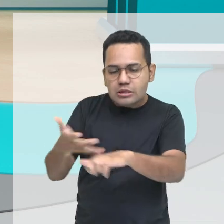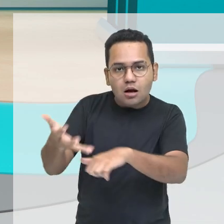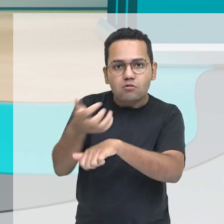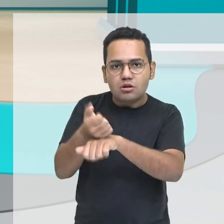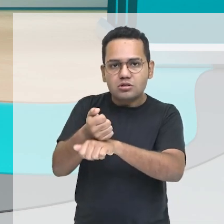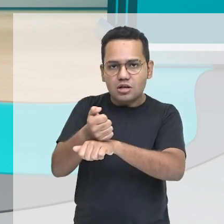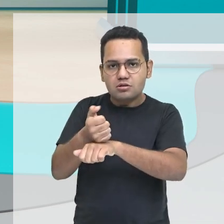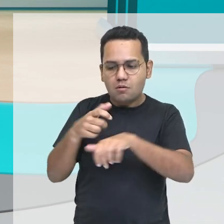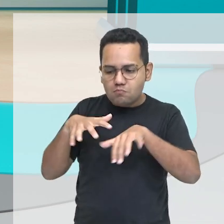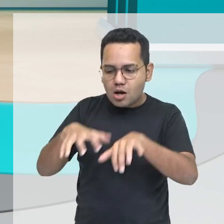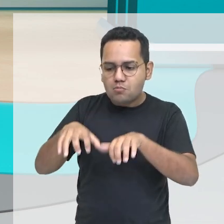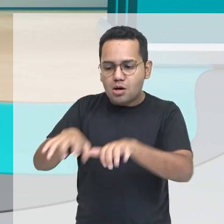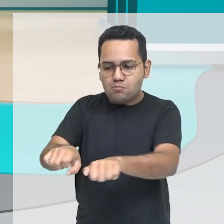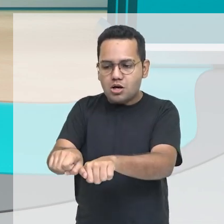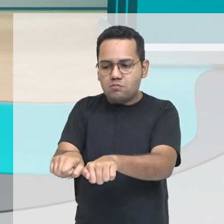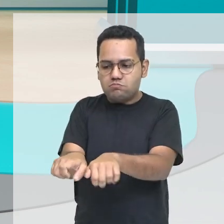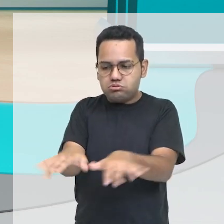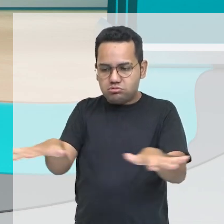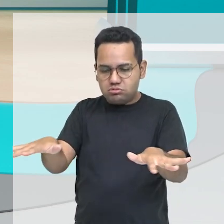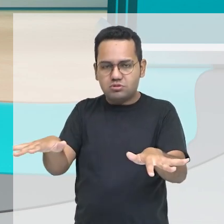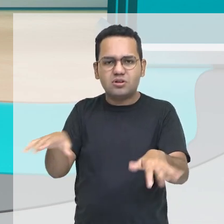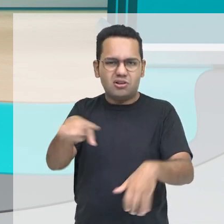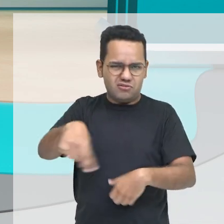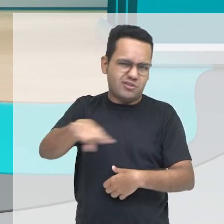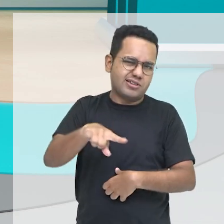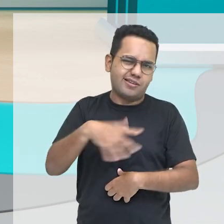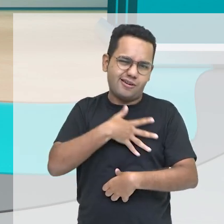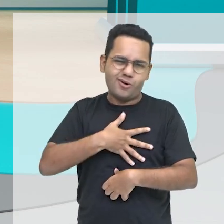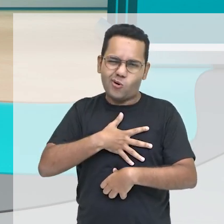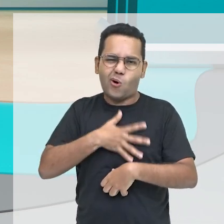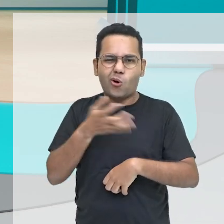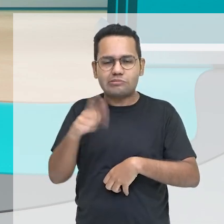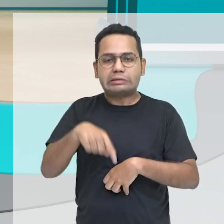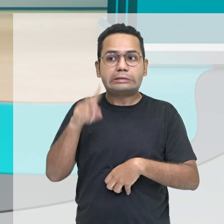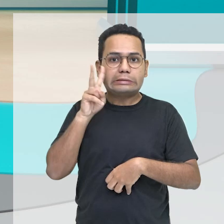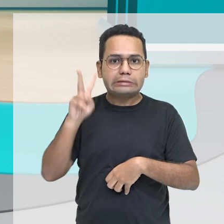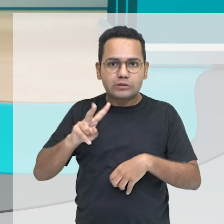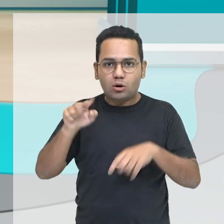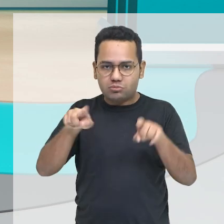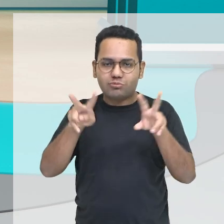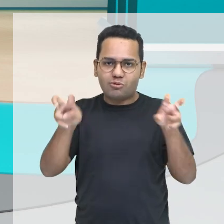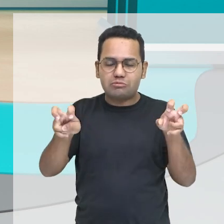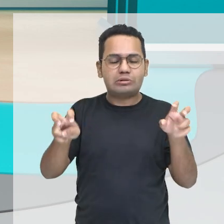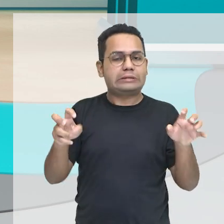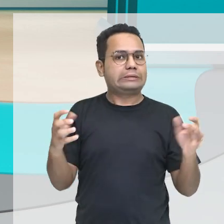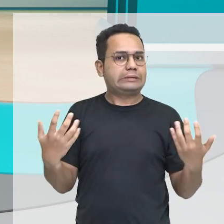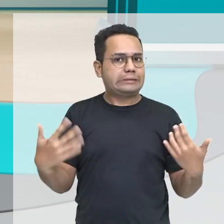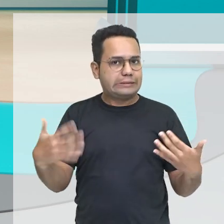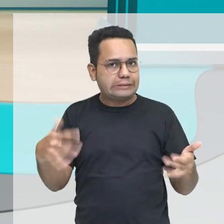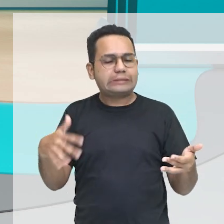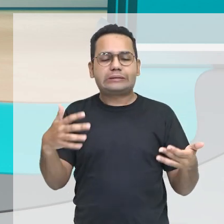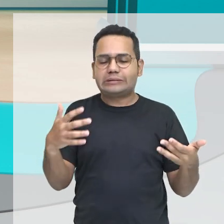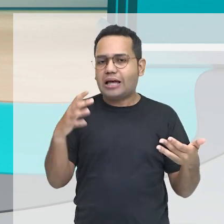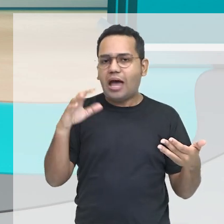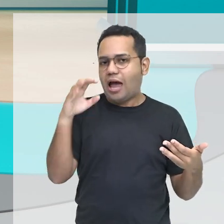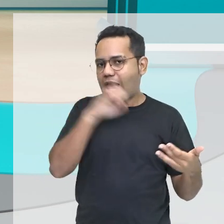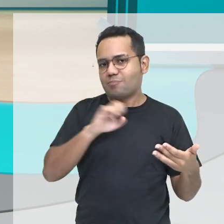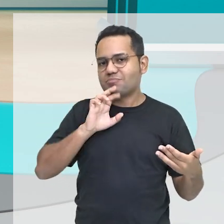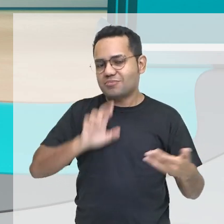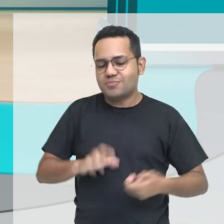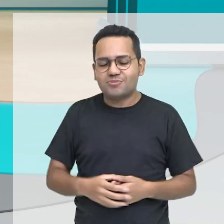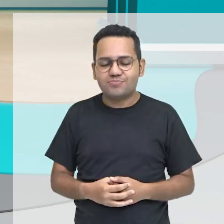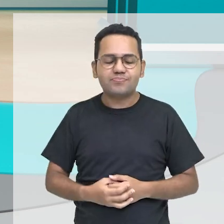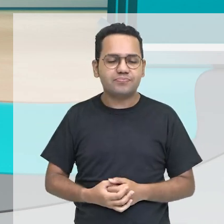do Brasil, vai tirar isso de letra, beleza? Mas eu gostaria de trazer agora